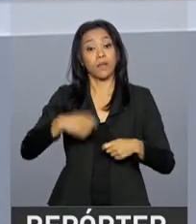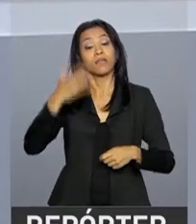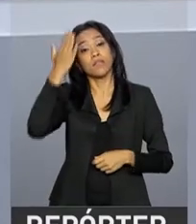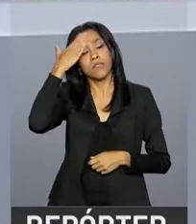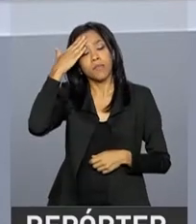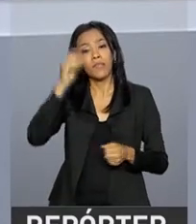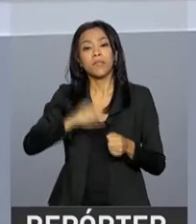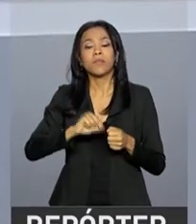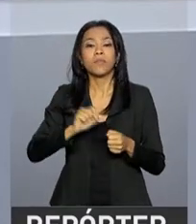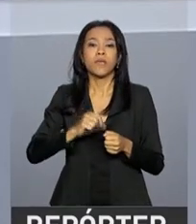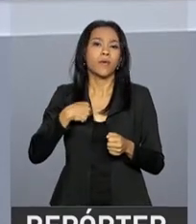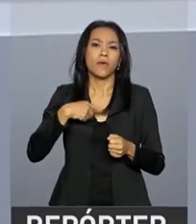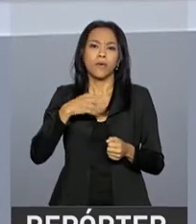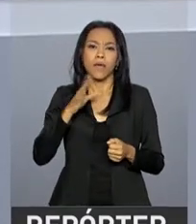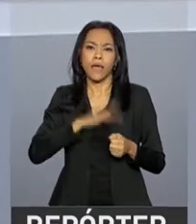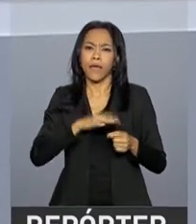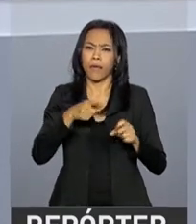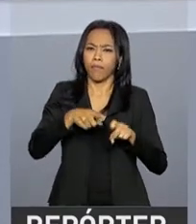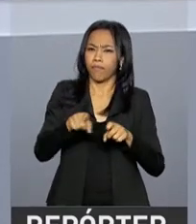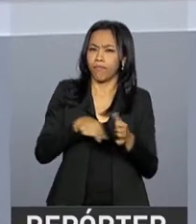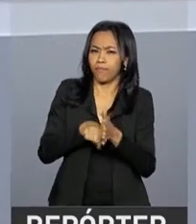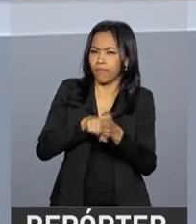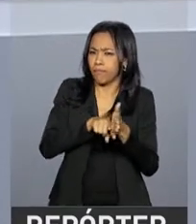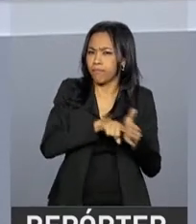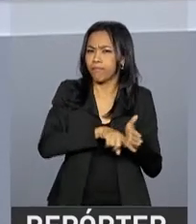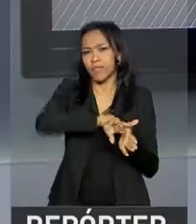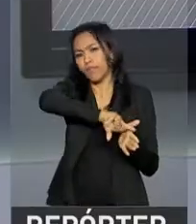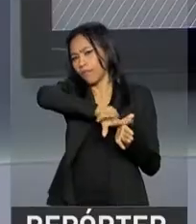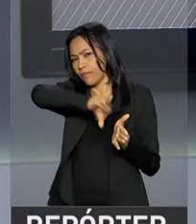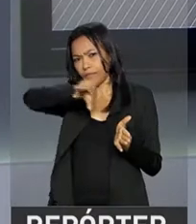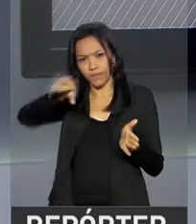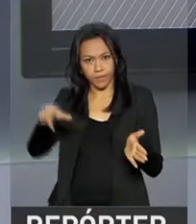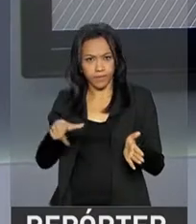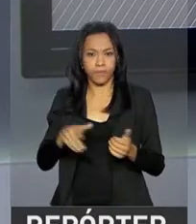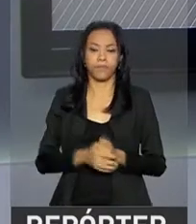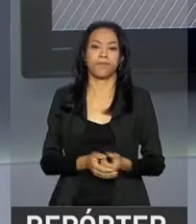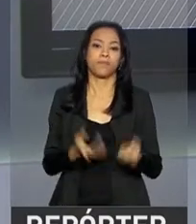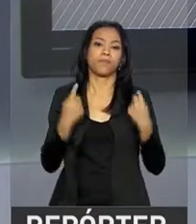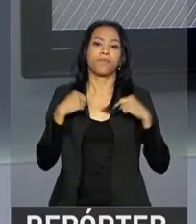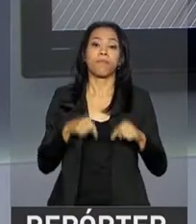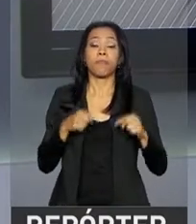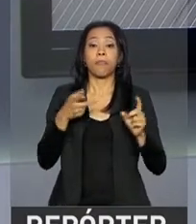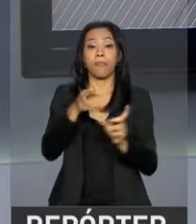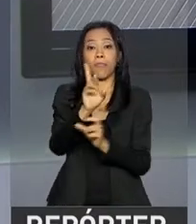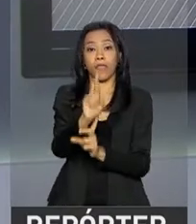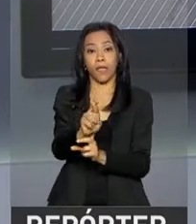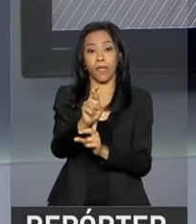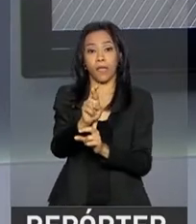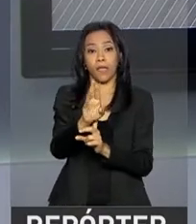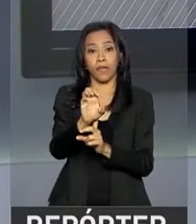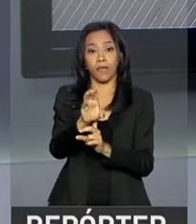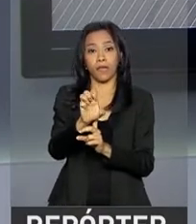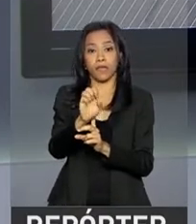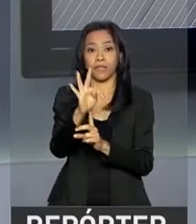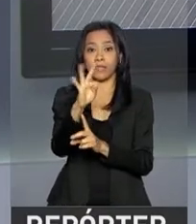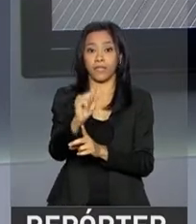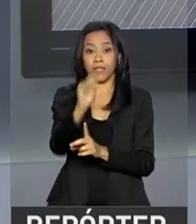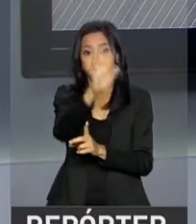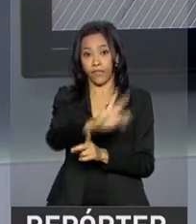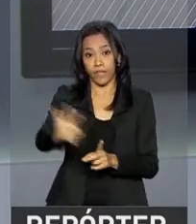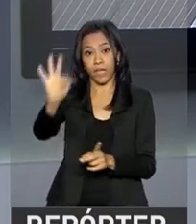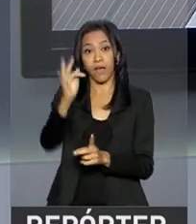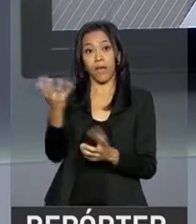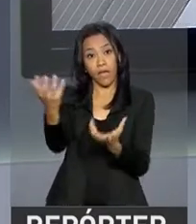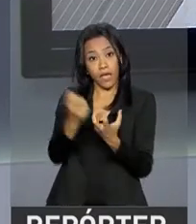também o resultado de perícias entre outras informações a receita federal arrecadou mais de 155 bilhões